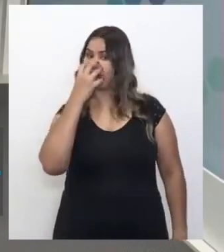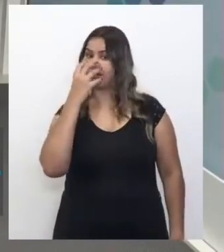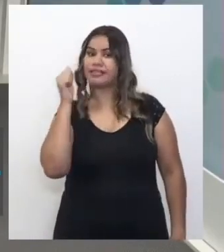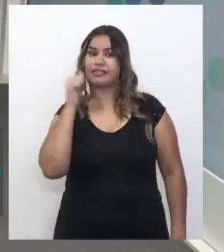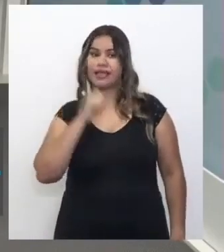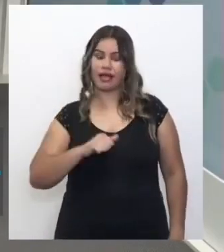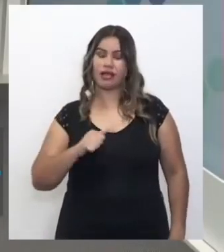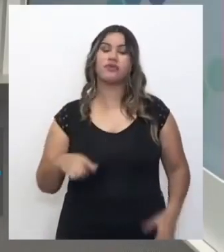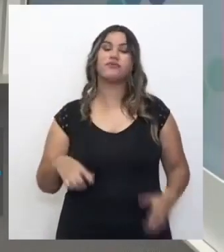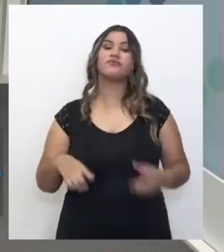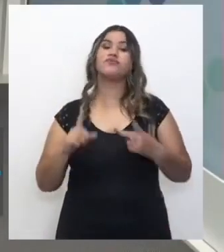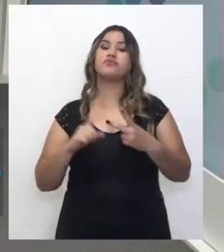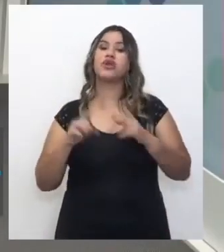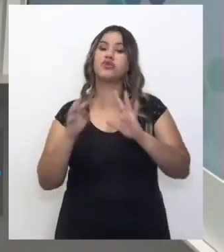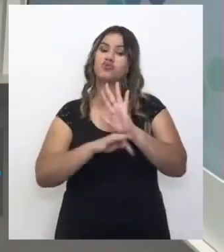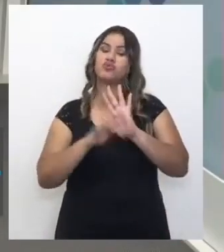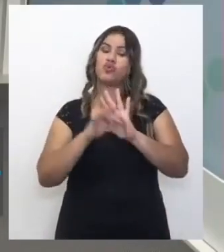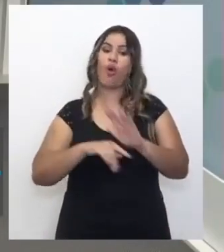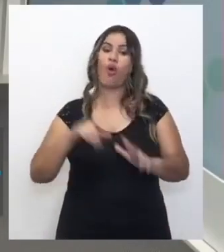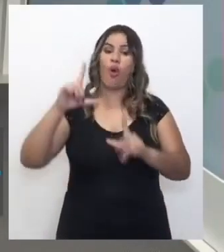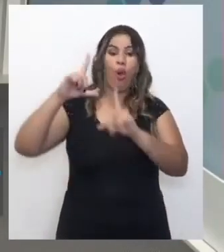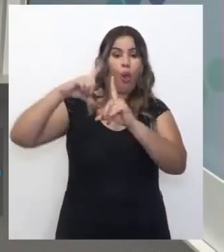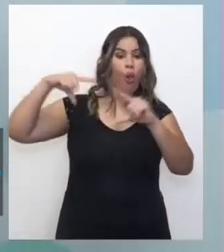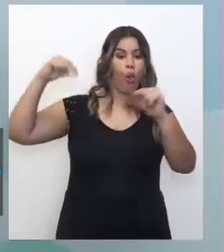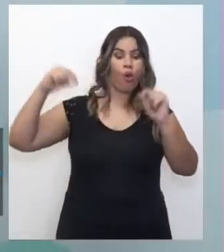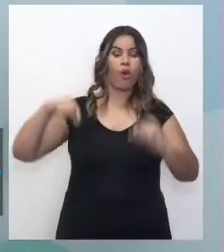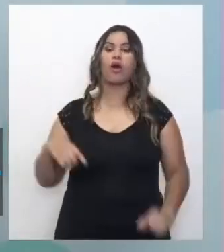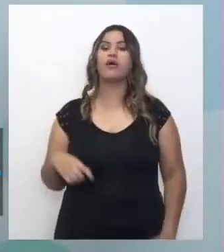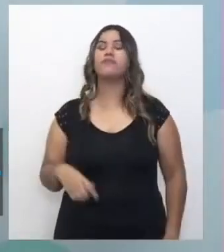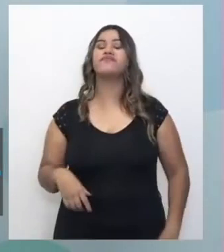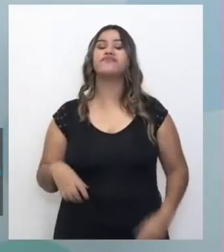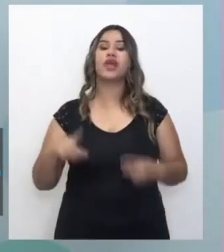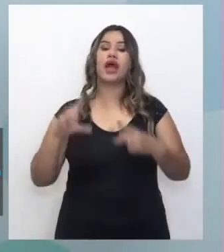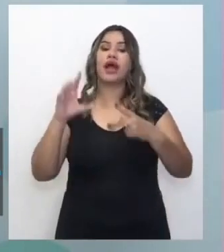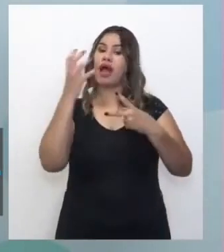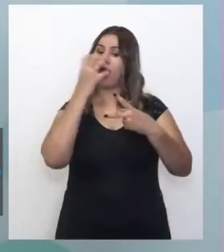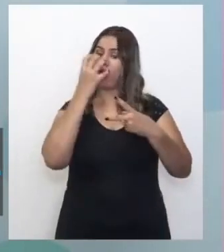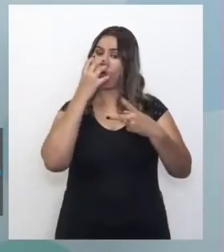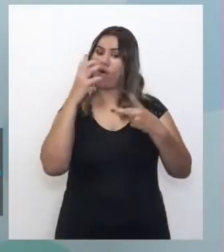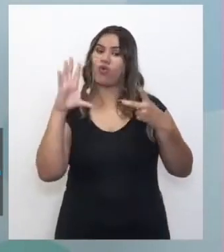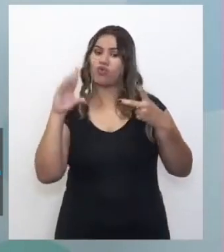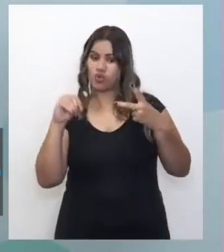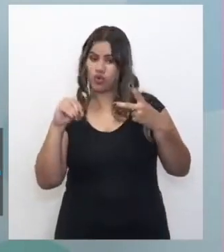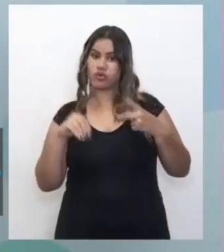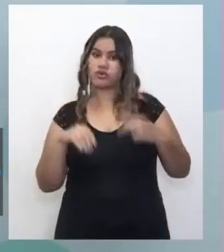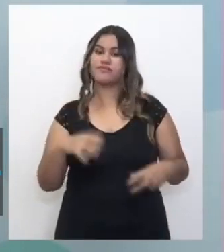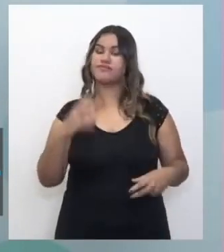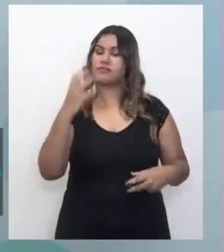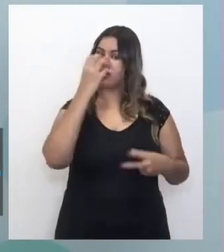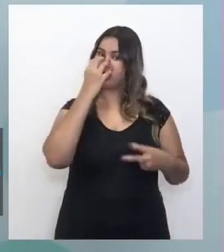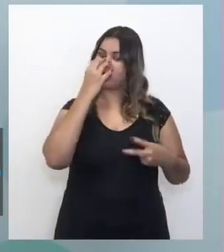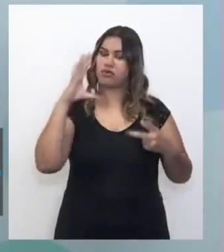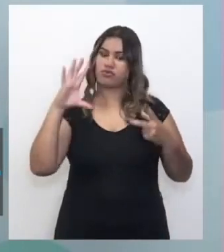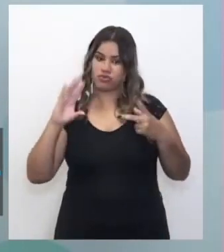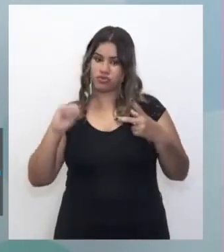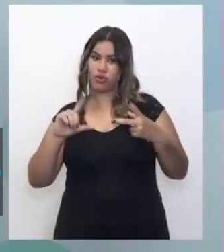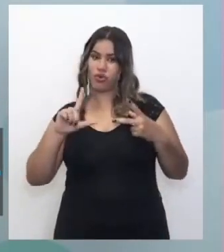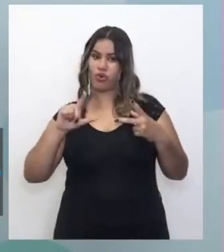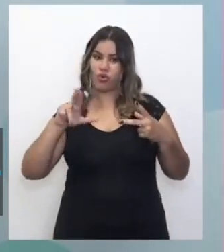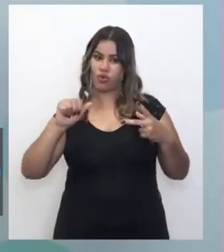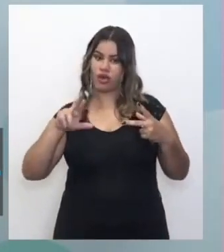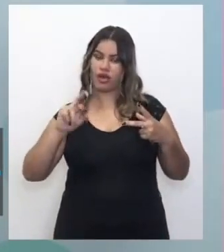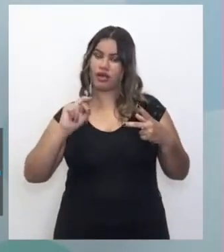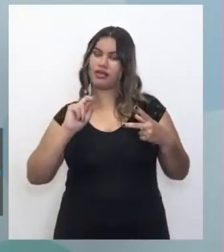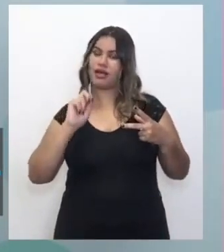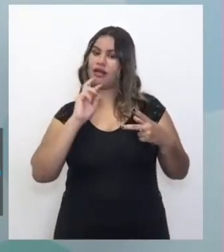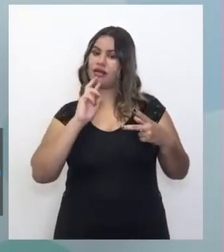lua. A aluna Júlia colocou. Cão e noite. Uma cachorrinha, noites. A aluna Luana.